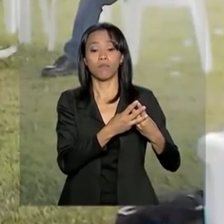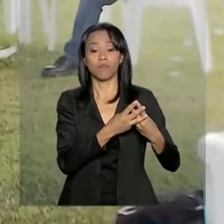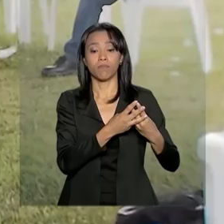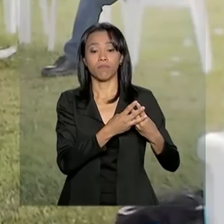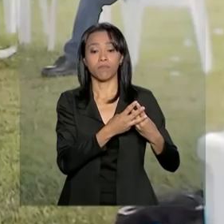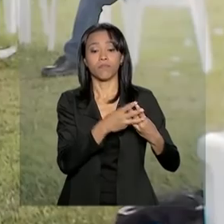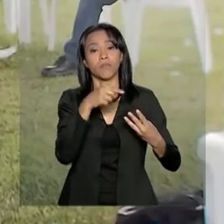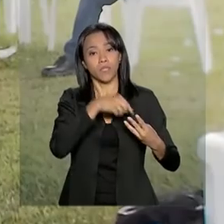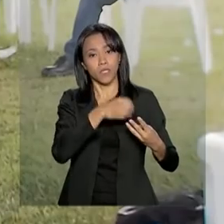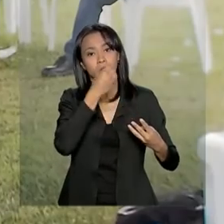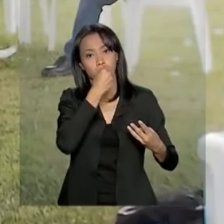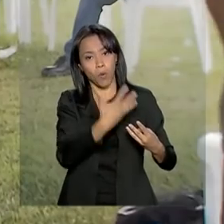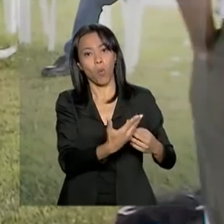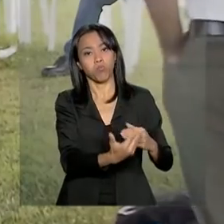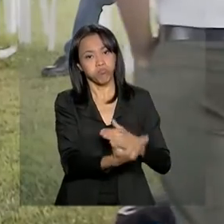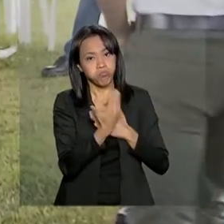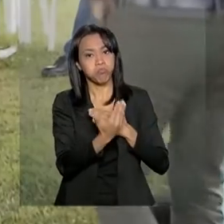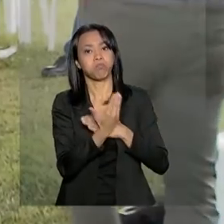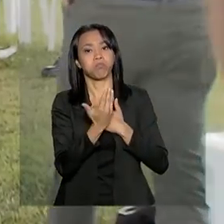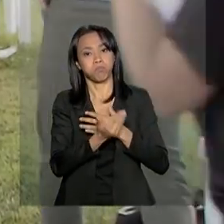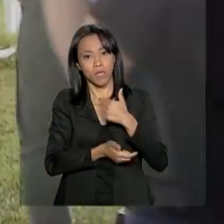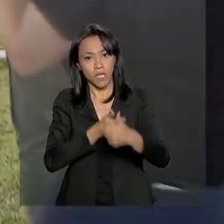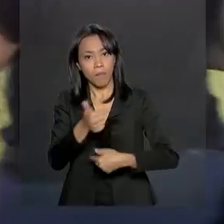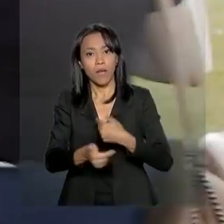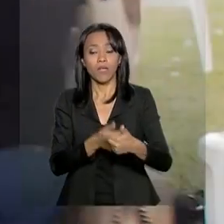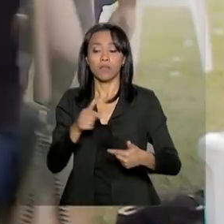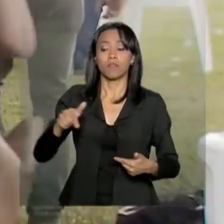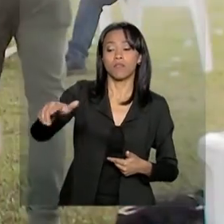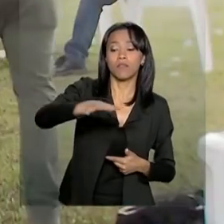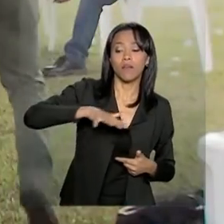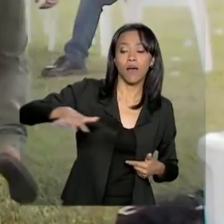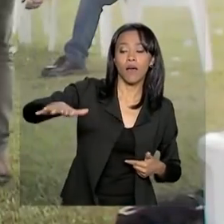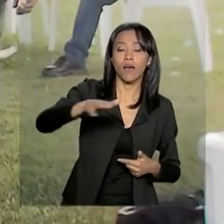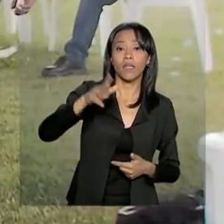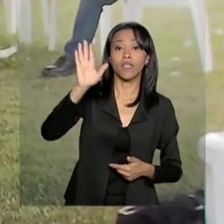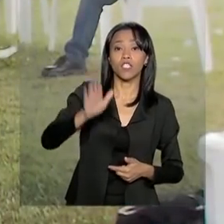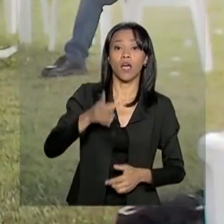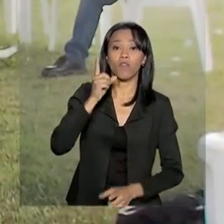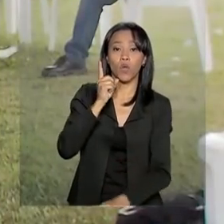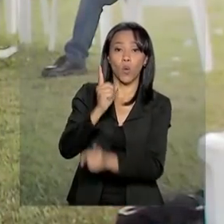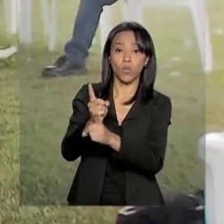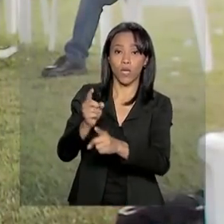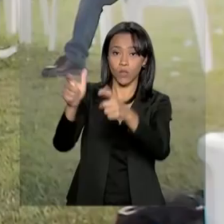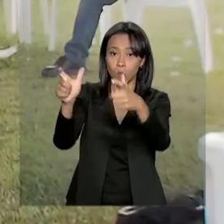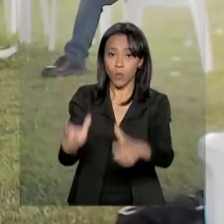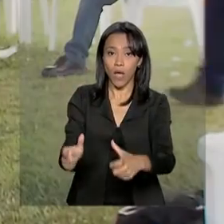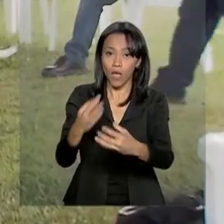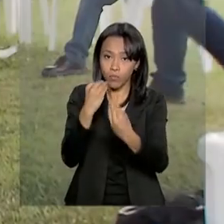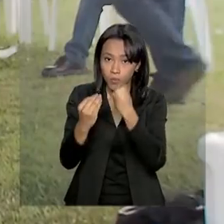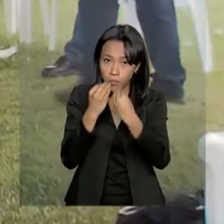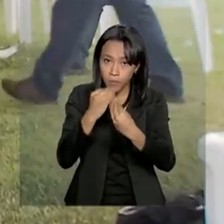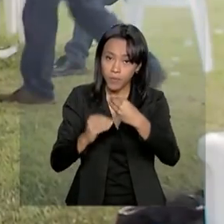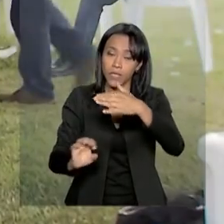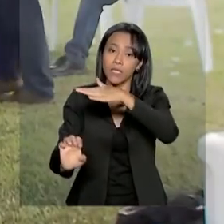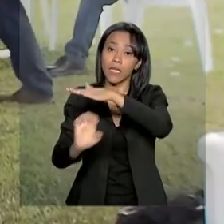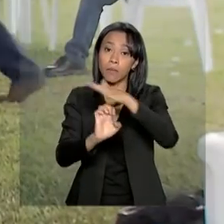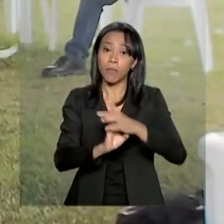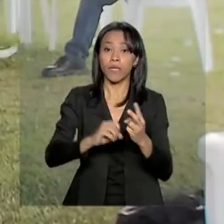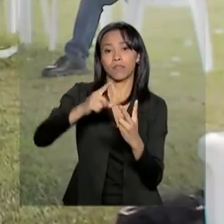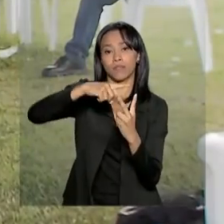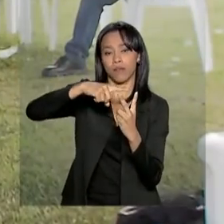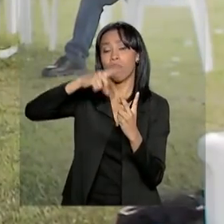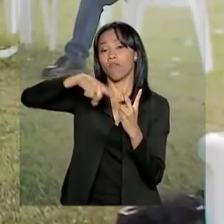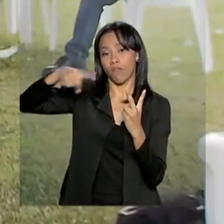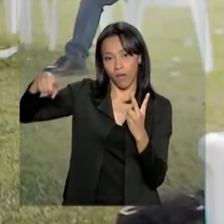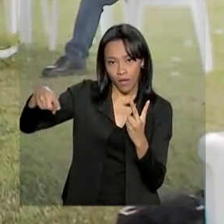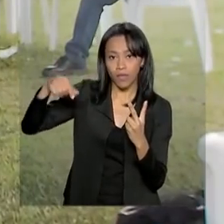em dados positivos, que eles estão trabalhando na área em que foi encontrado o refeitório da Vale, né, da empresa Vale. Esse local está a mais ou menos